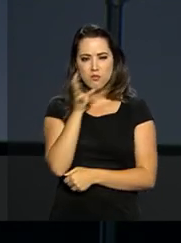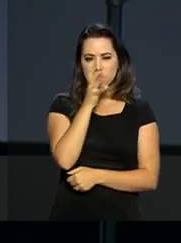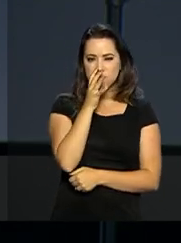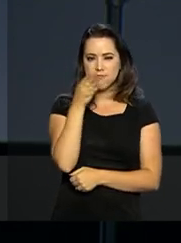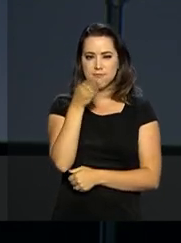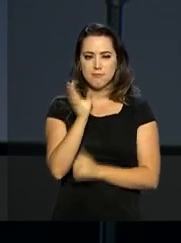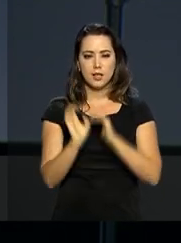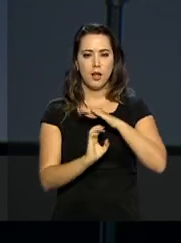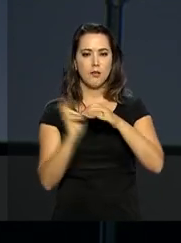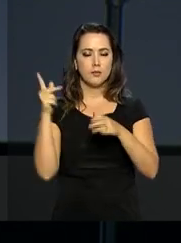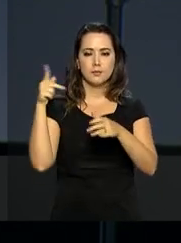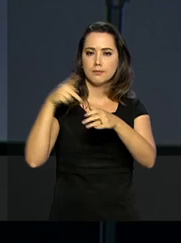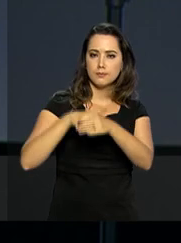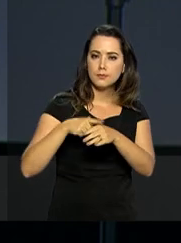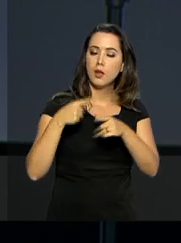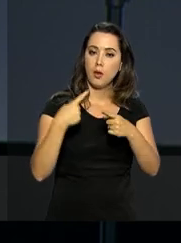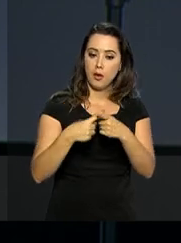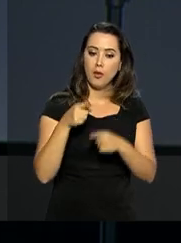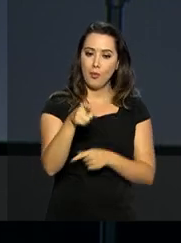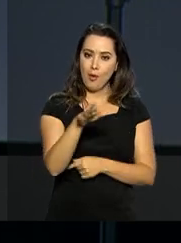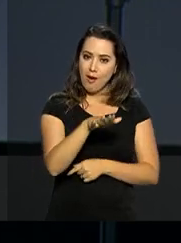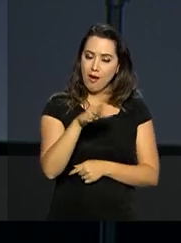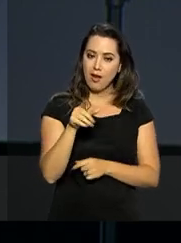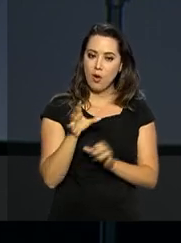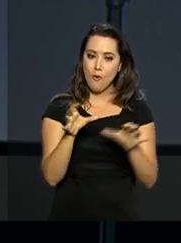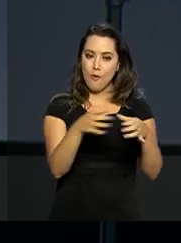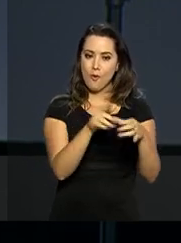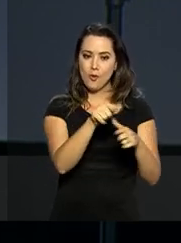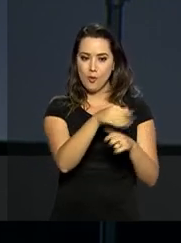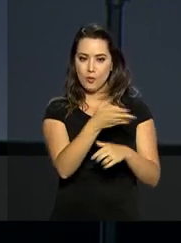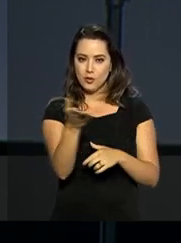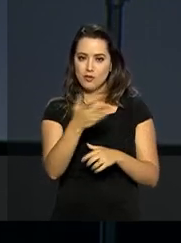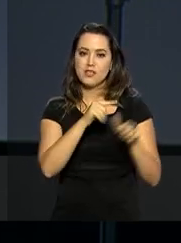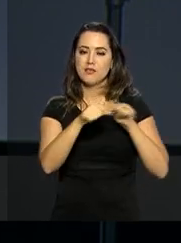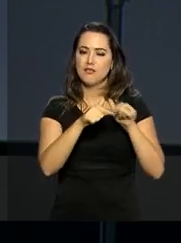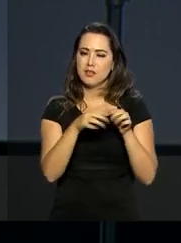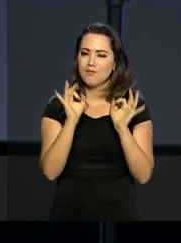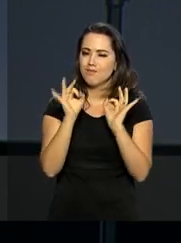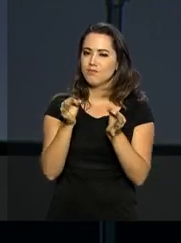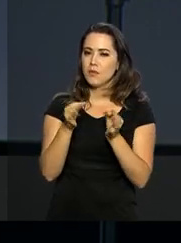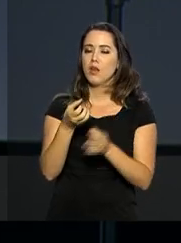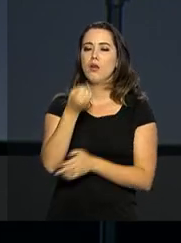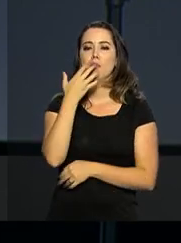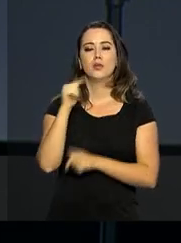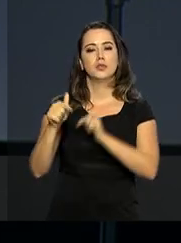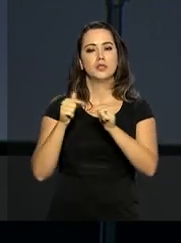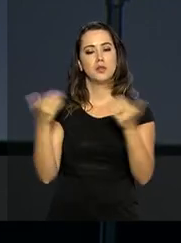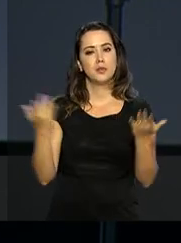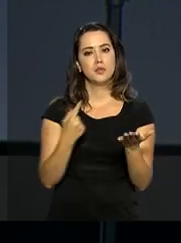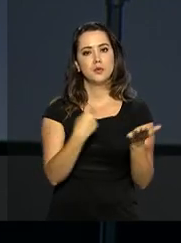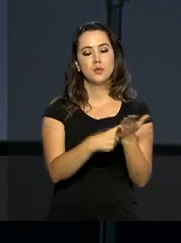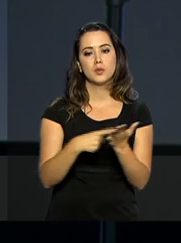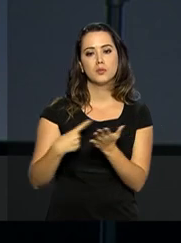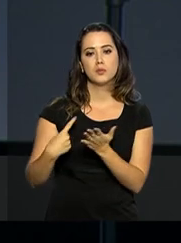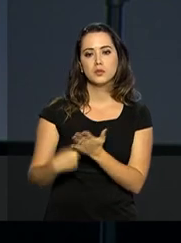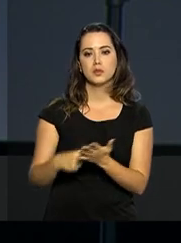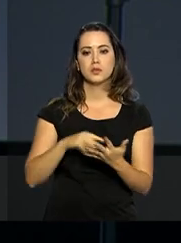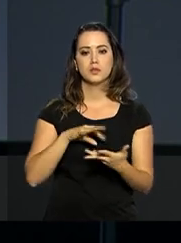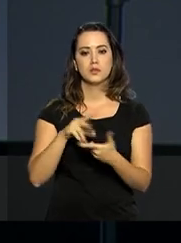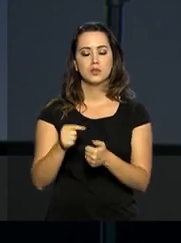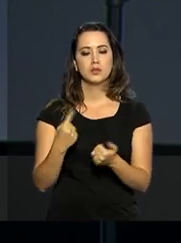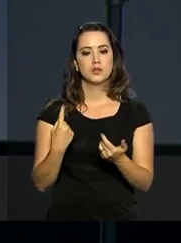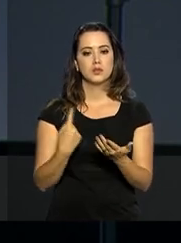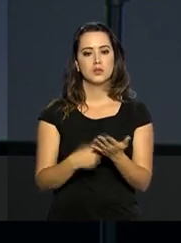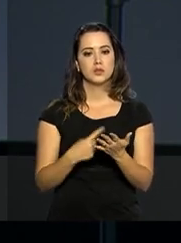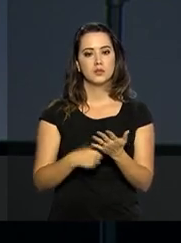fosse o trabalho que vocês fizeram na Petrobras, não teria a boa vontade para este acordo extraordinário que